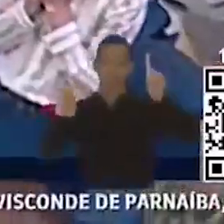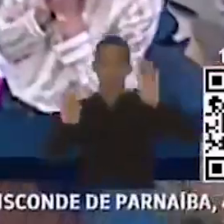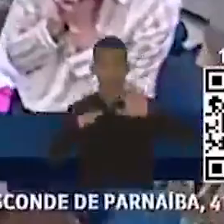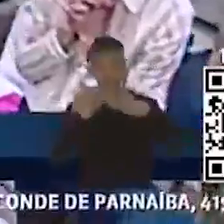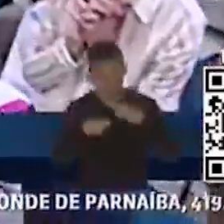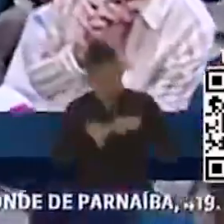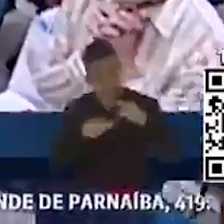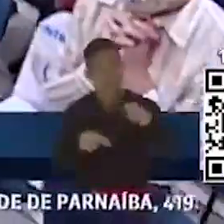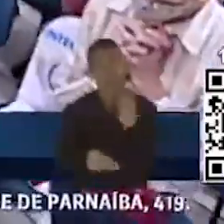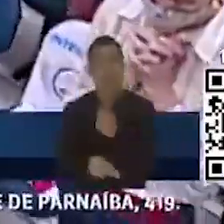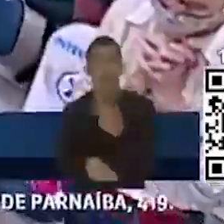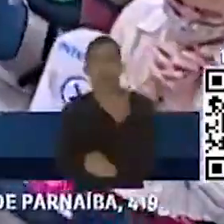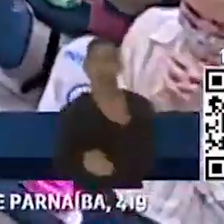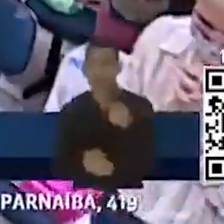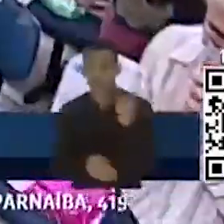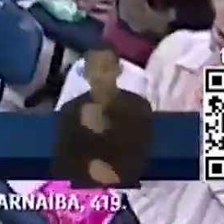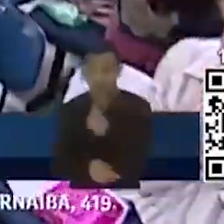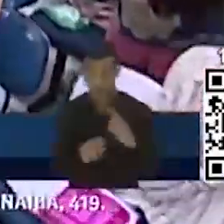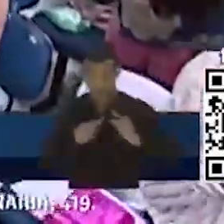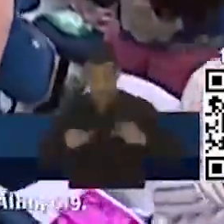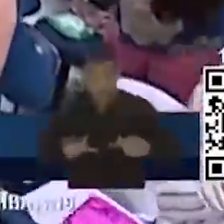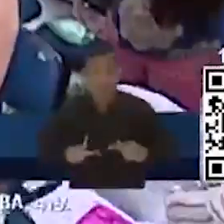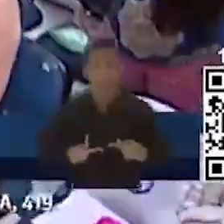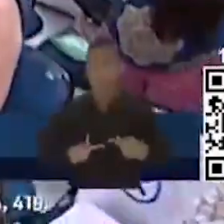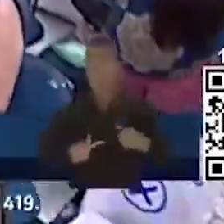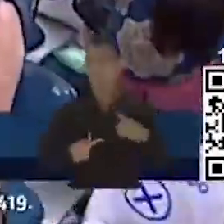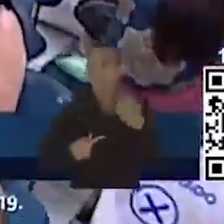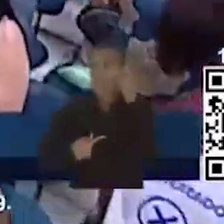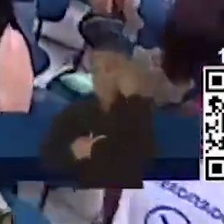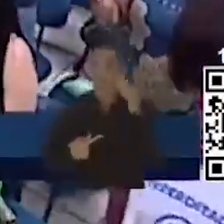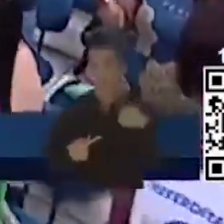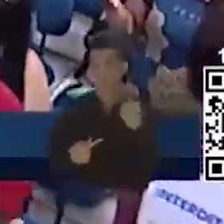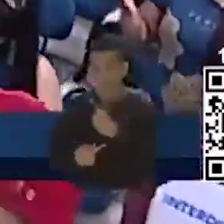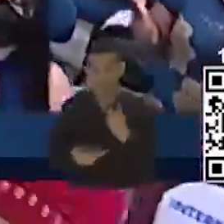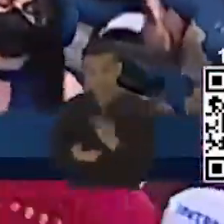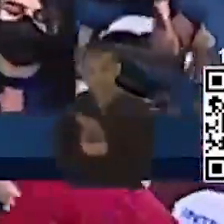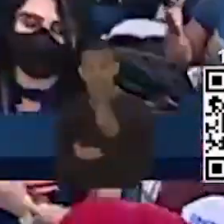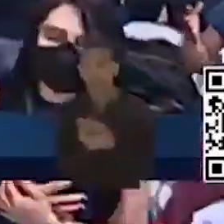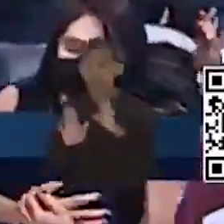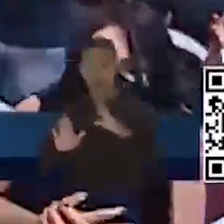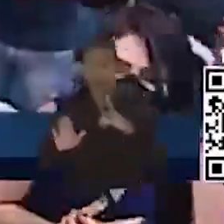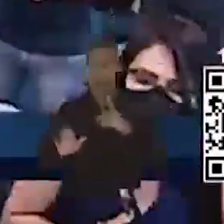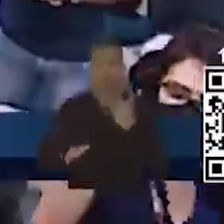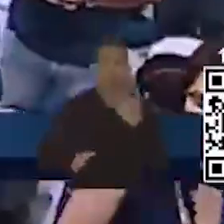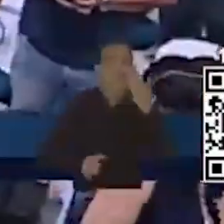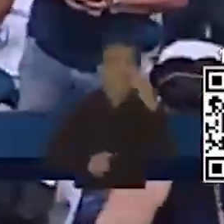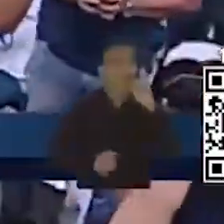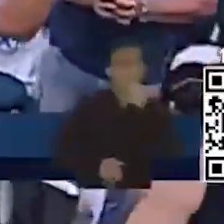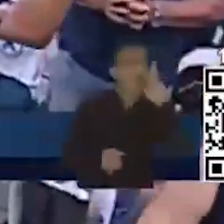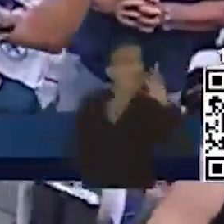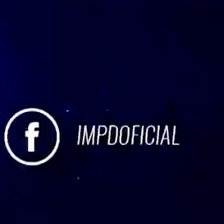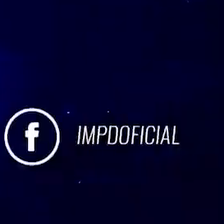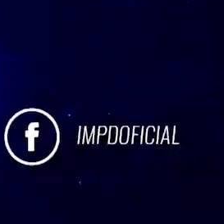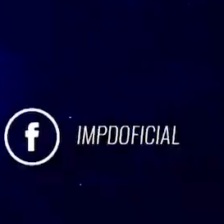pedimos, mesmo sem merecermos, em nome do Senhor Jesus, Paizinho.